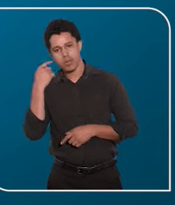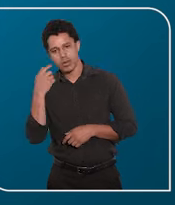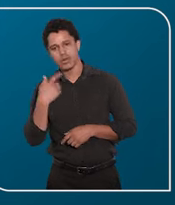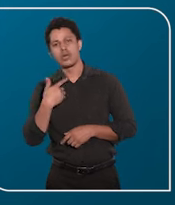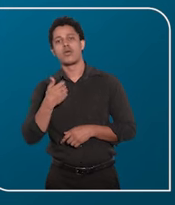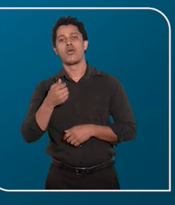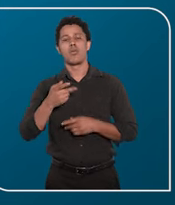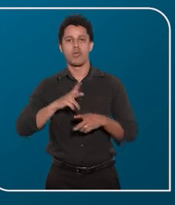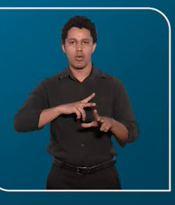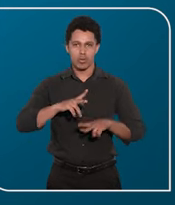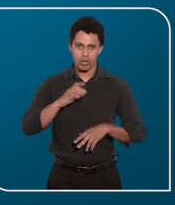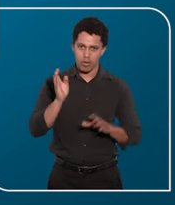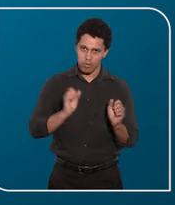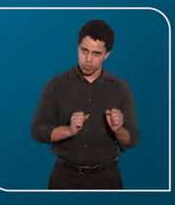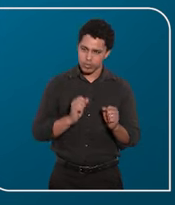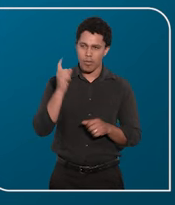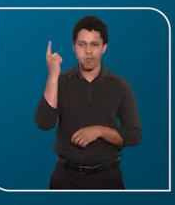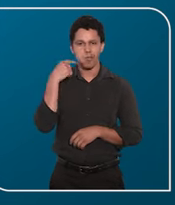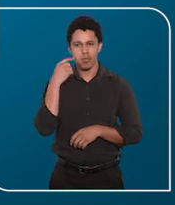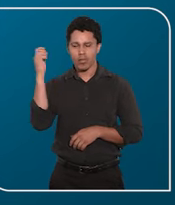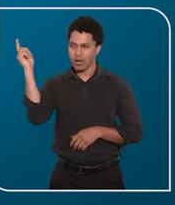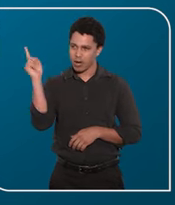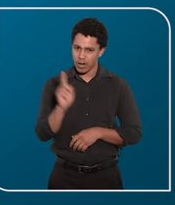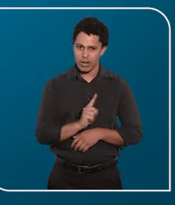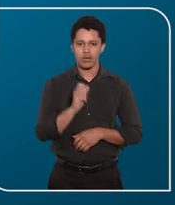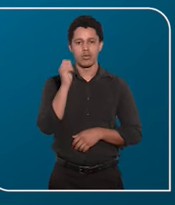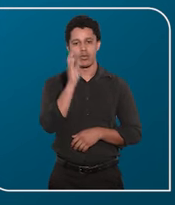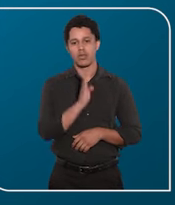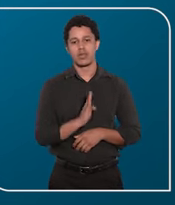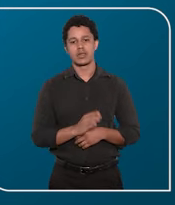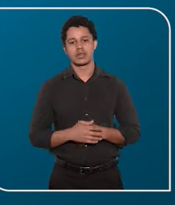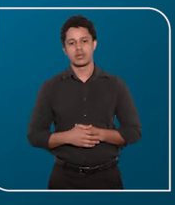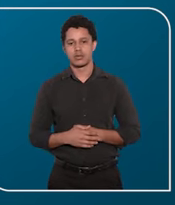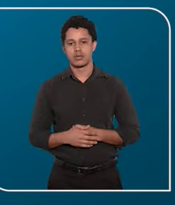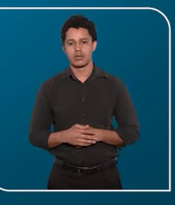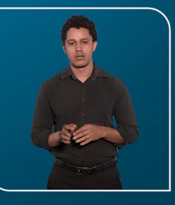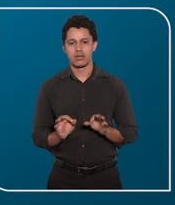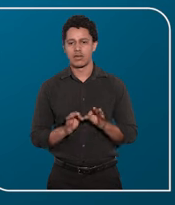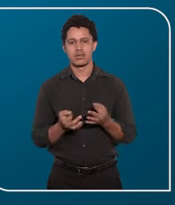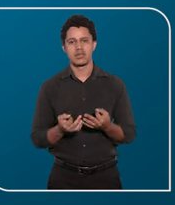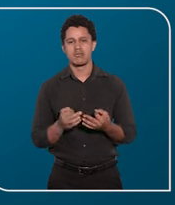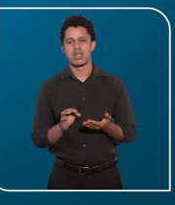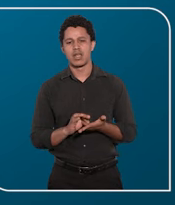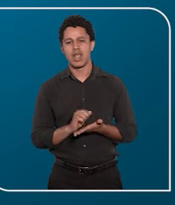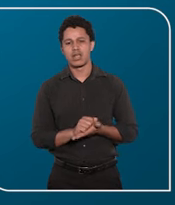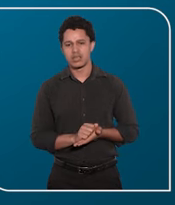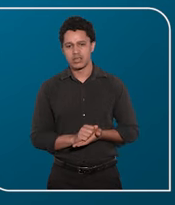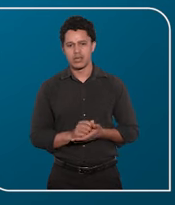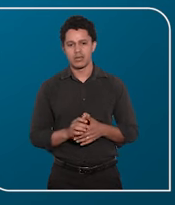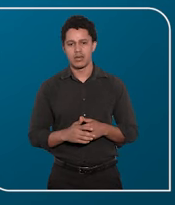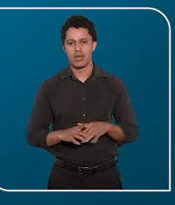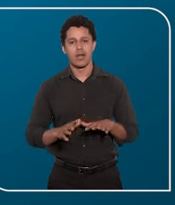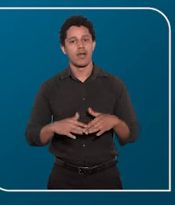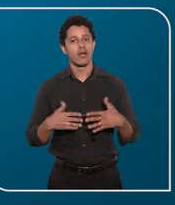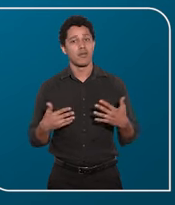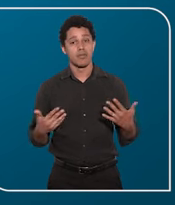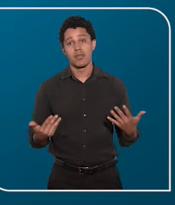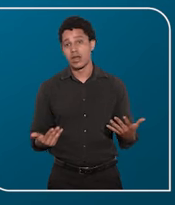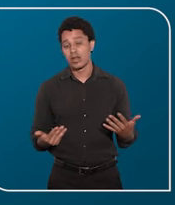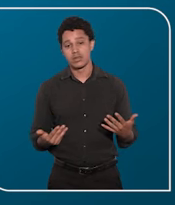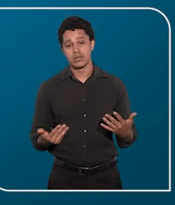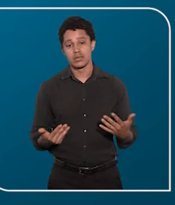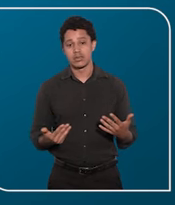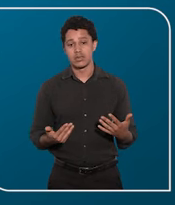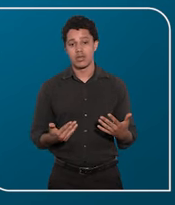advogado português poderia exercer a advocacia no Brasil, mediante simples registro. Né? Só que a ordem